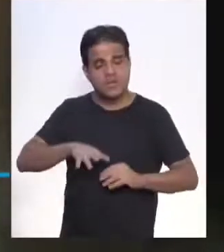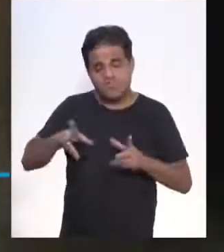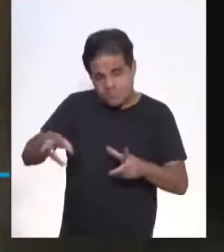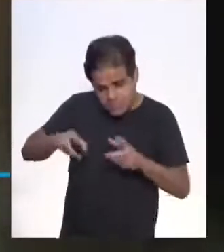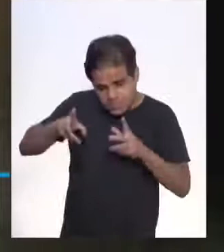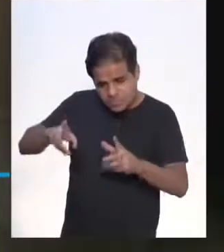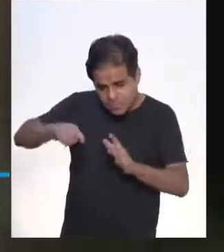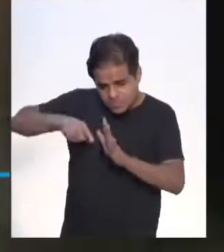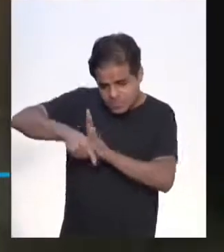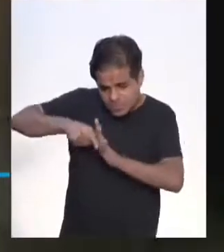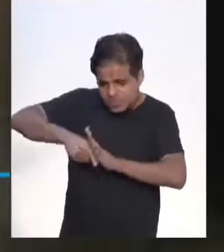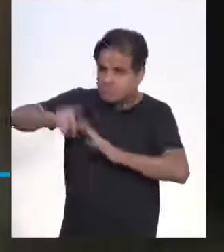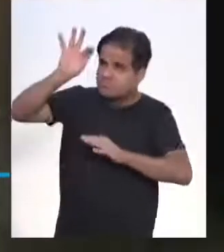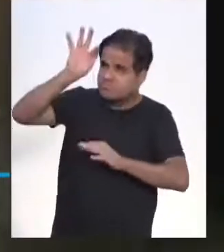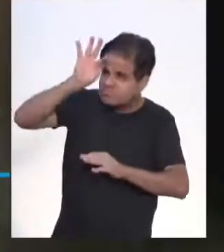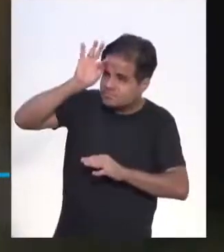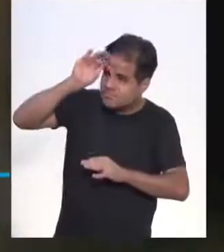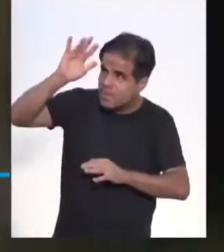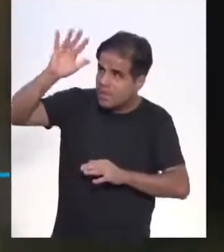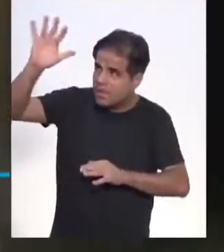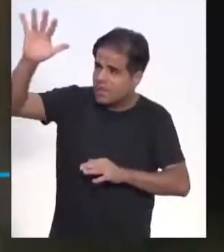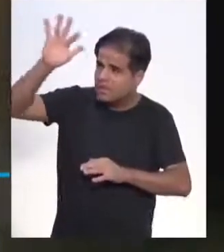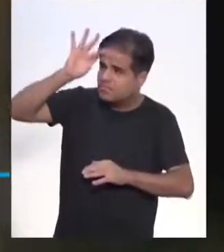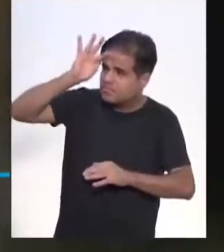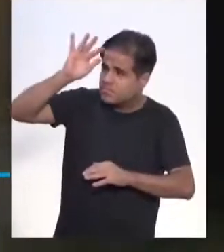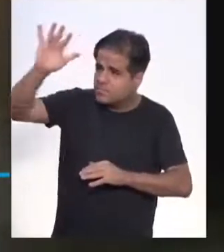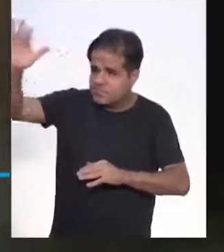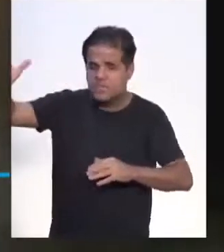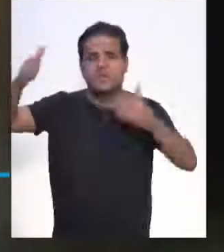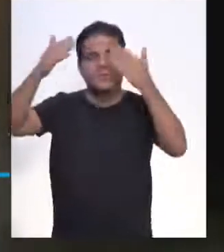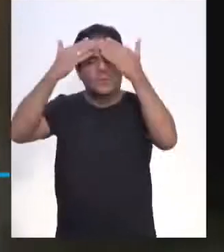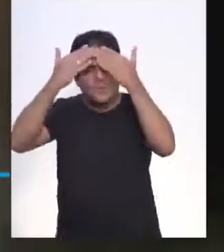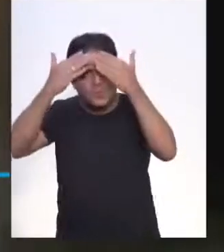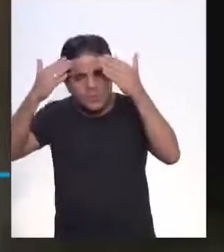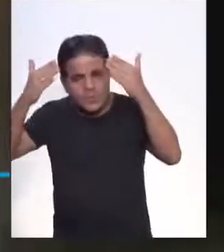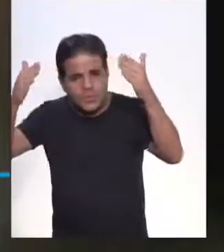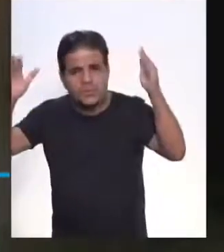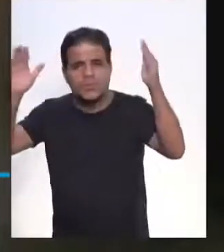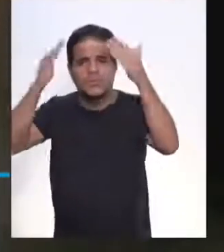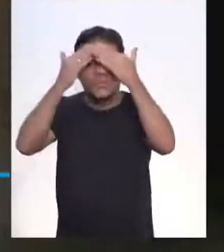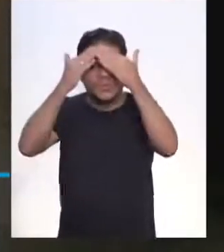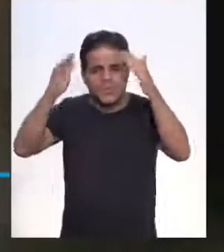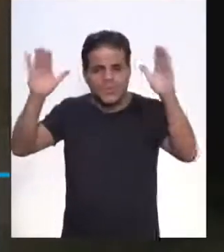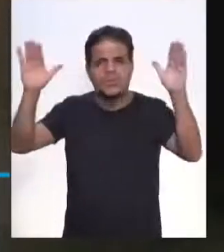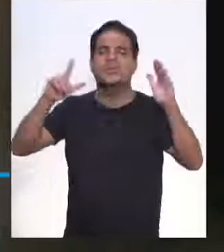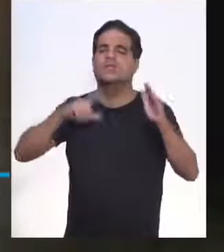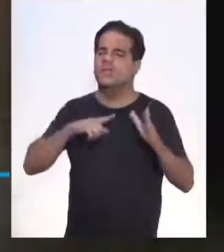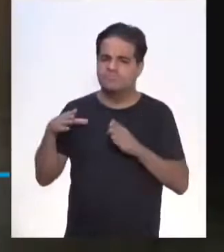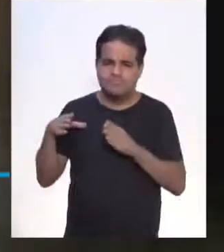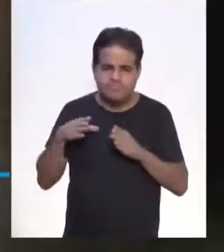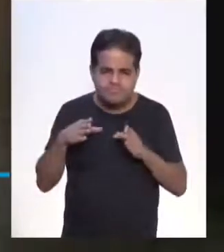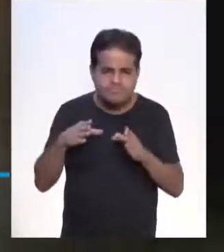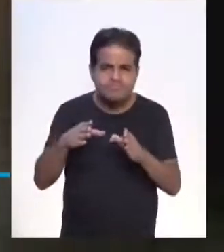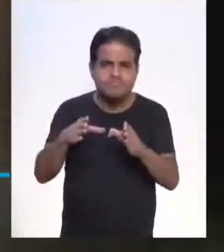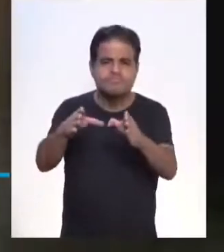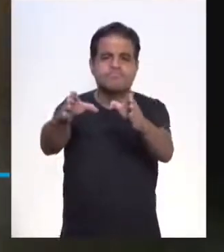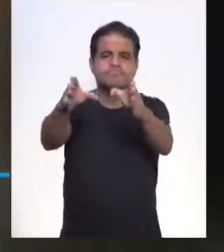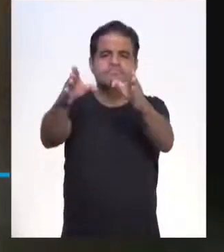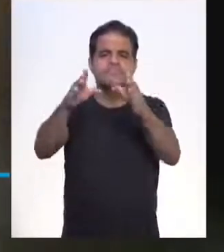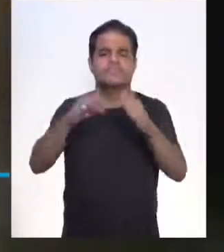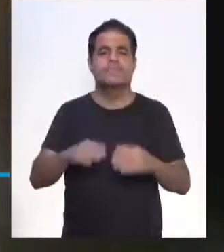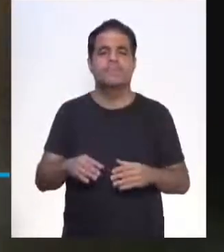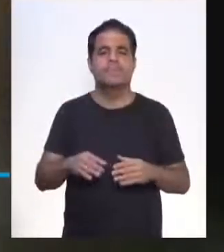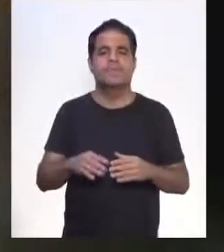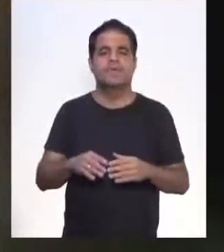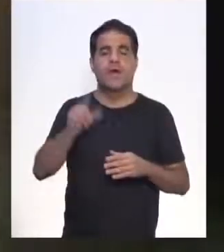investigação filosófica também bastante amplo, que já tem um longo caminhar, né?